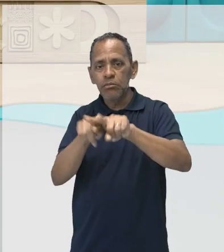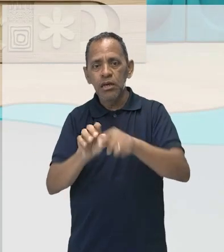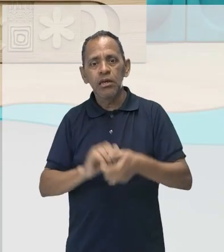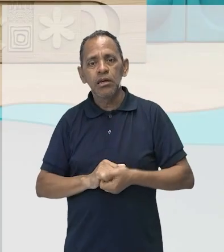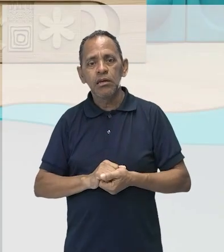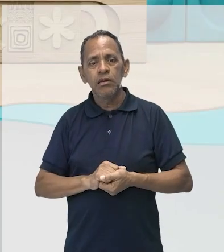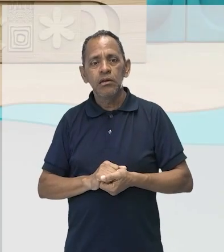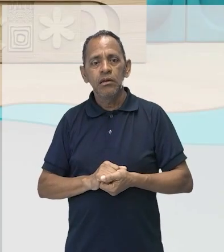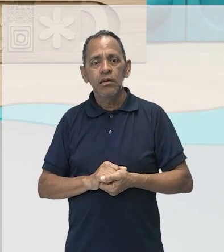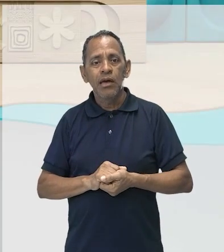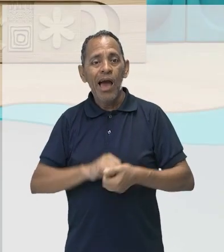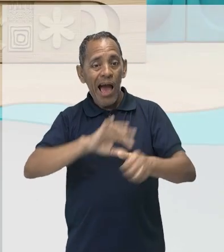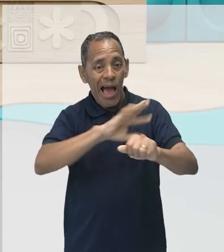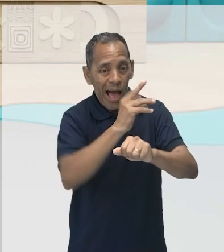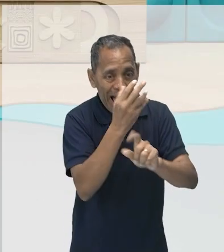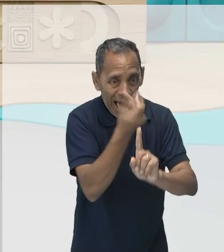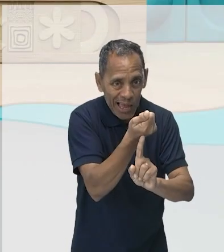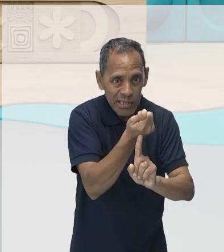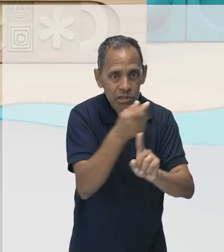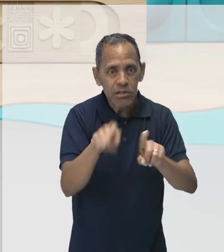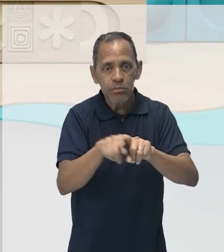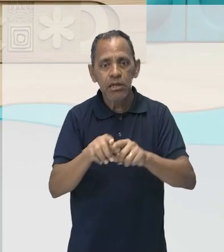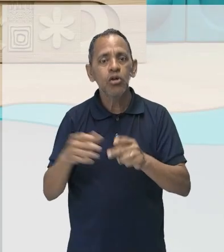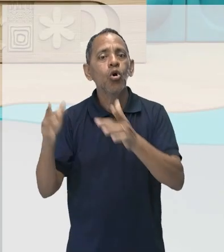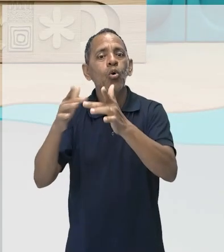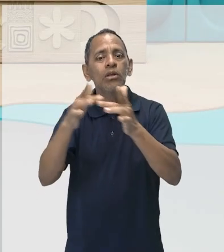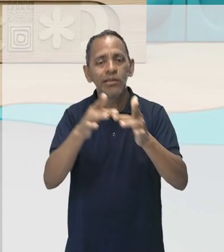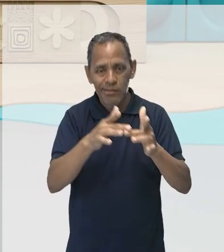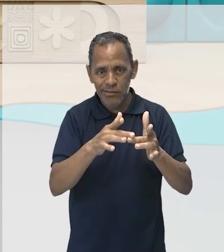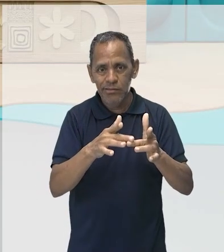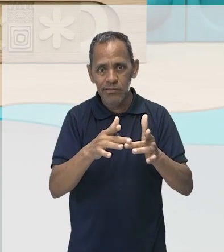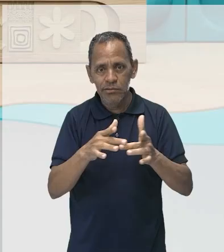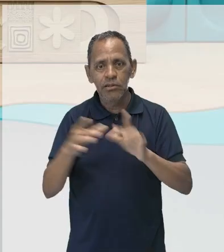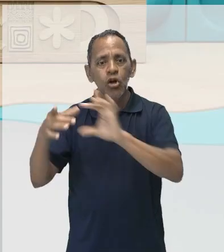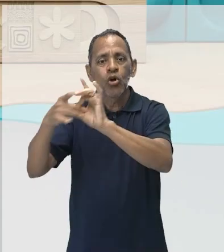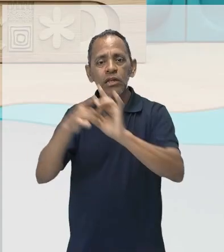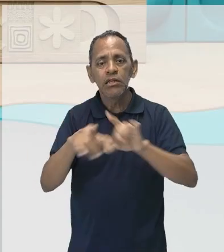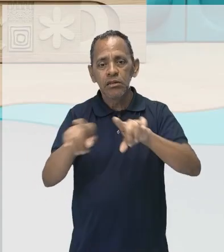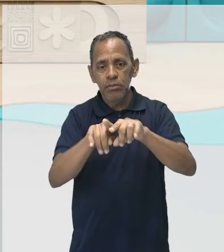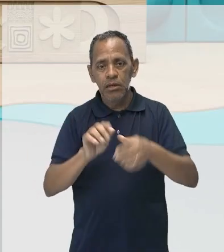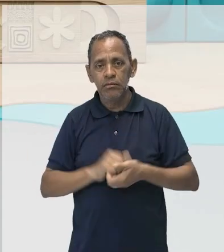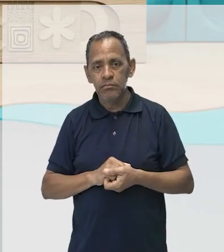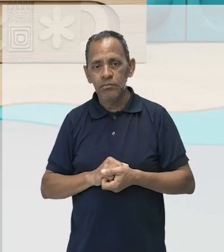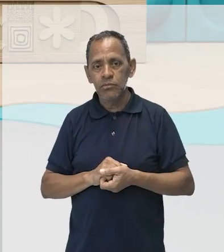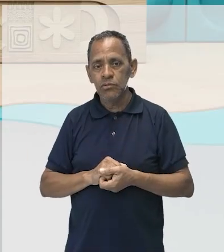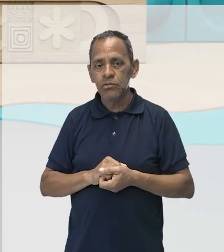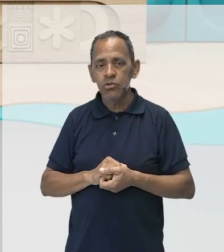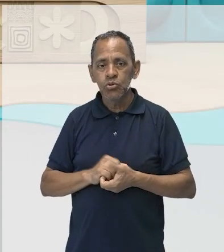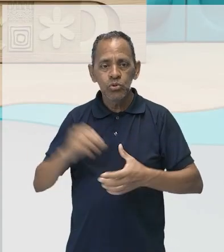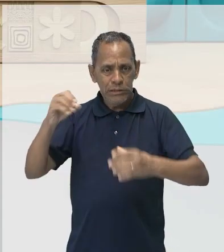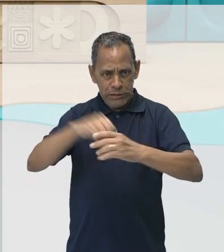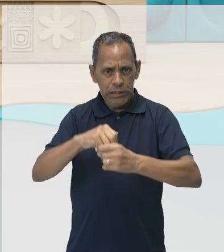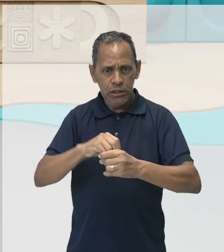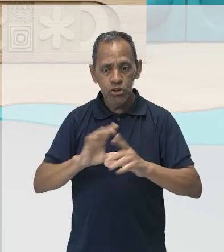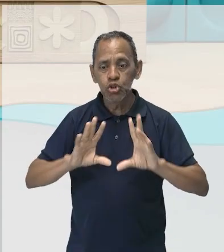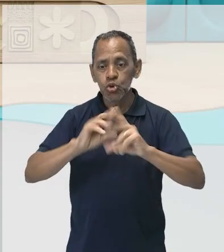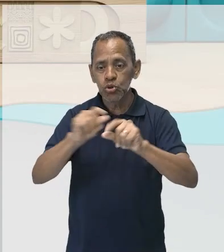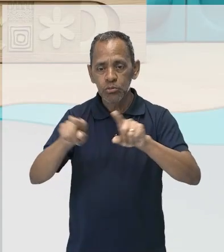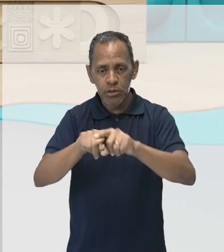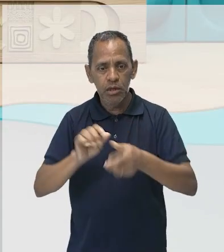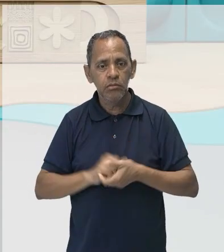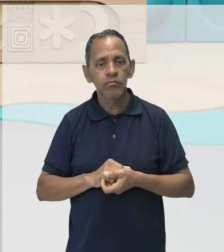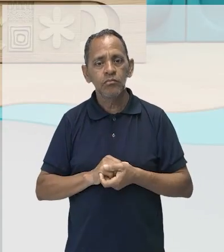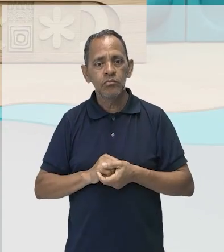história, a arte, elas estão se conectando. Então, tudo faz parte, né? Então, como nós falamos, do movimento